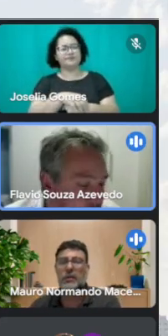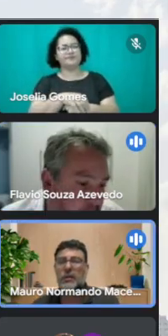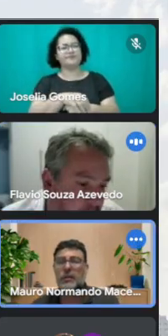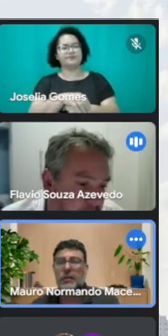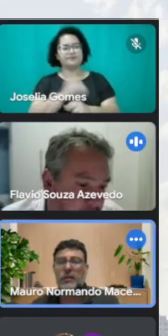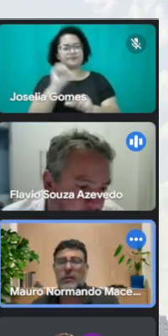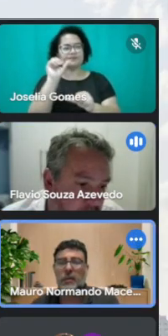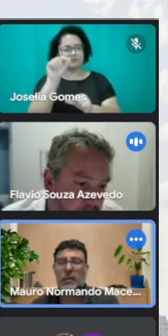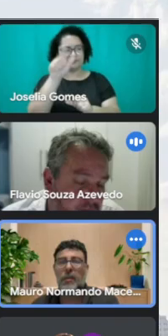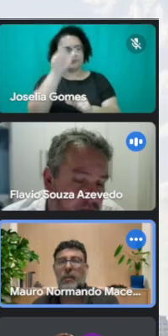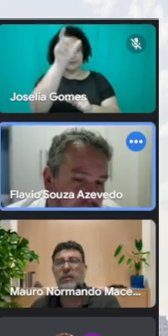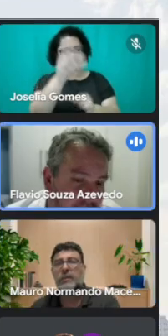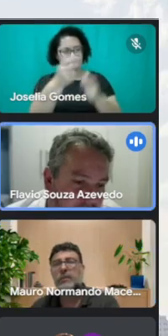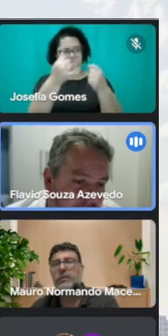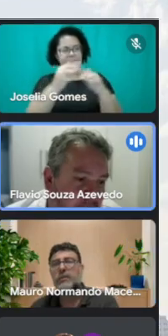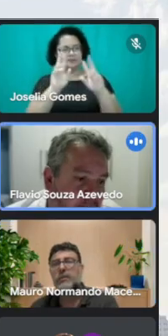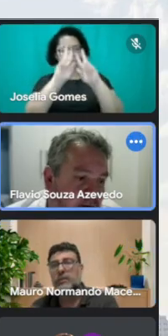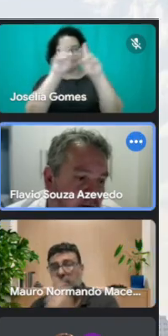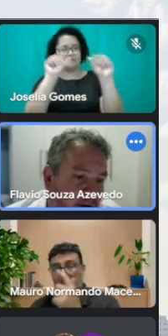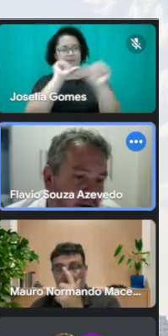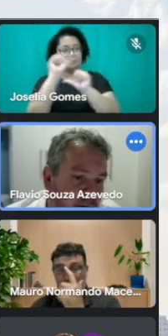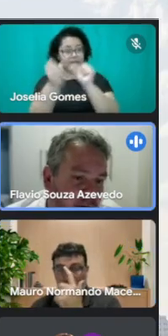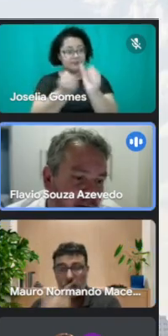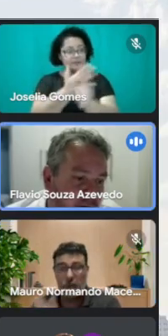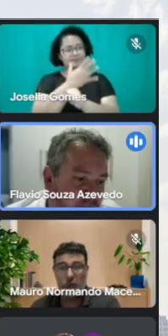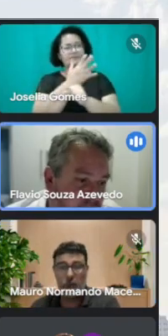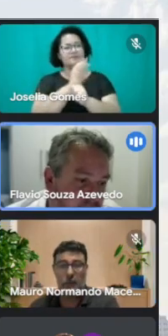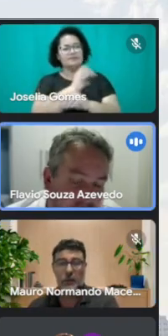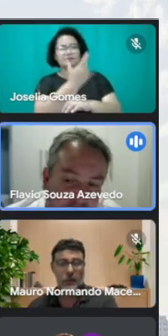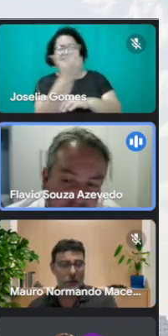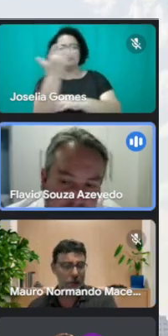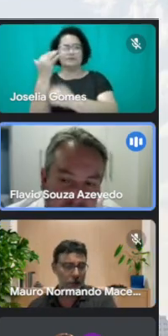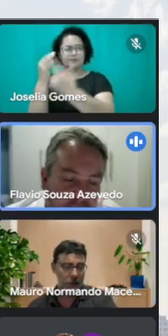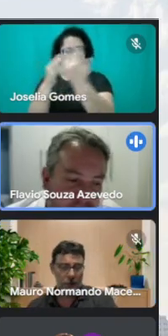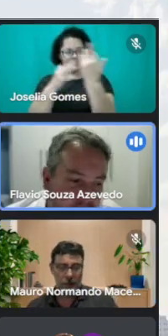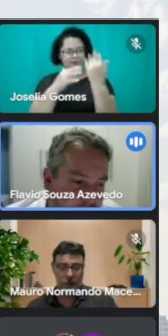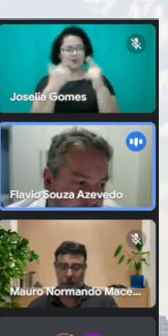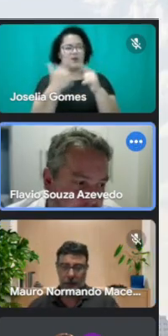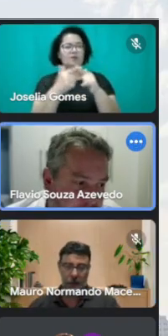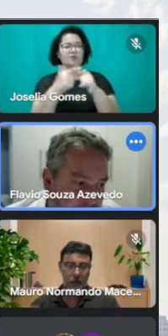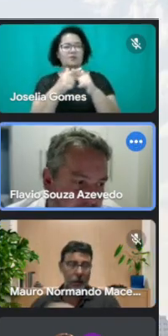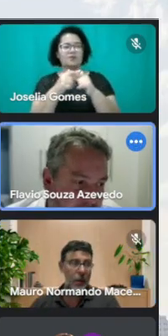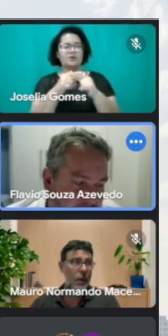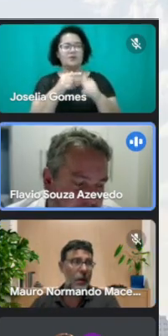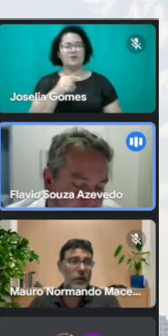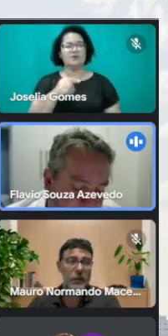uma preocupação séria. Porque quando você faz, por exemplo,